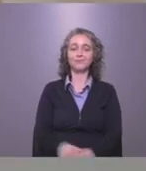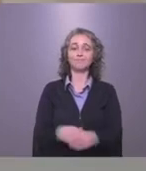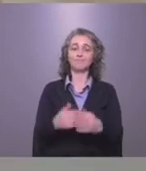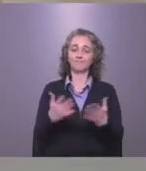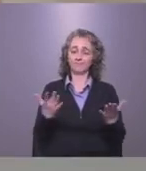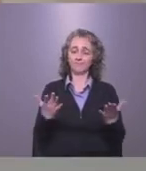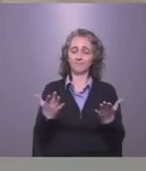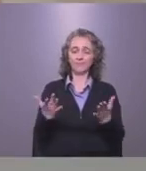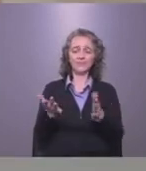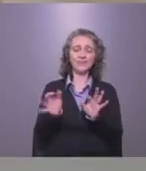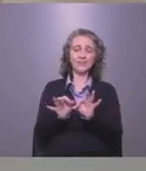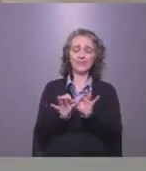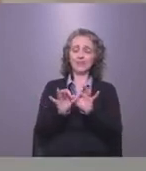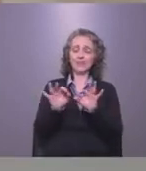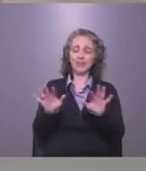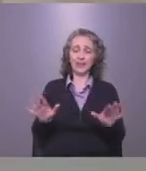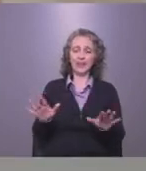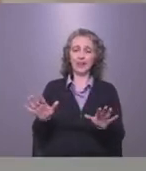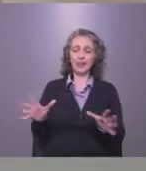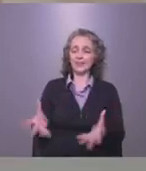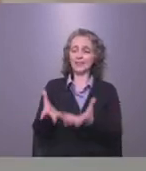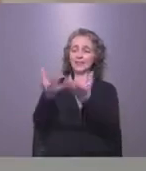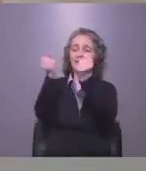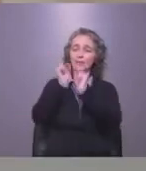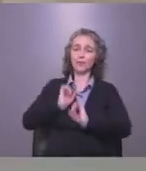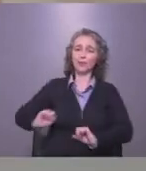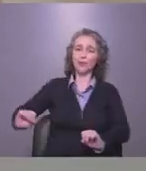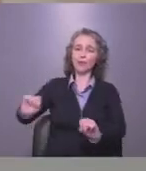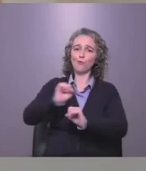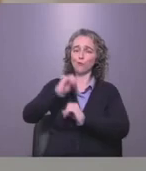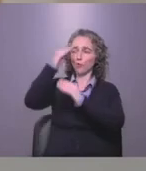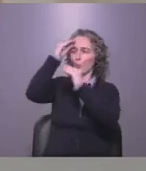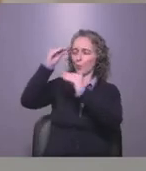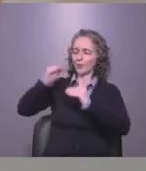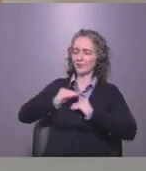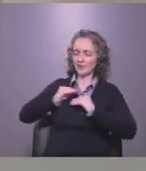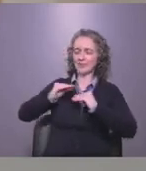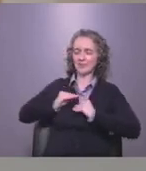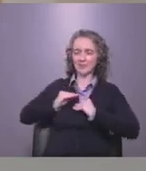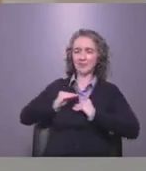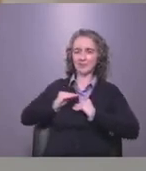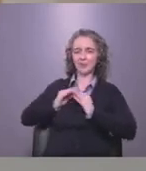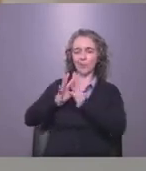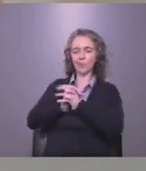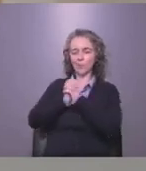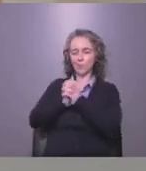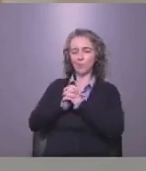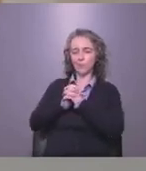Fiéis aos ensinamentos do Salvador, ousamos dizer: